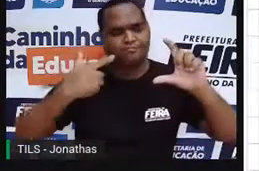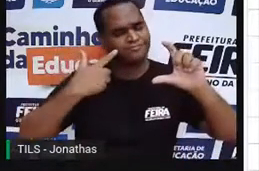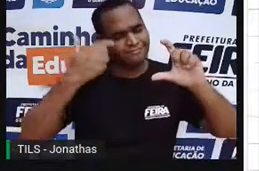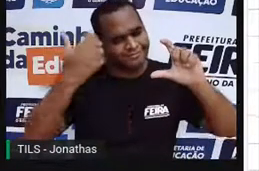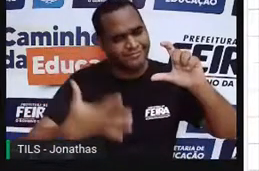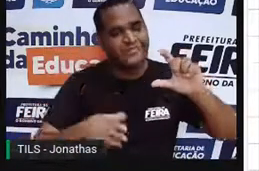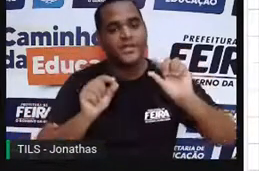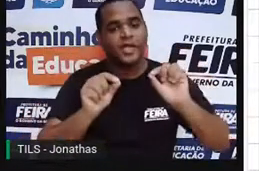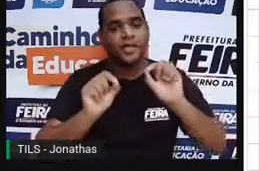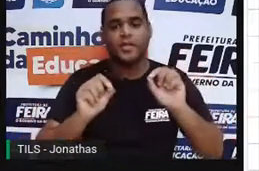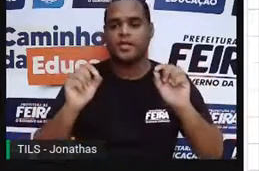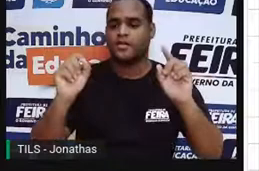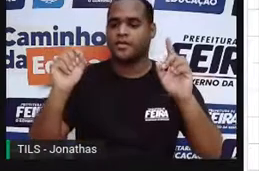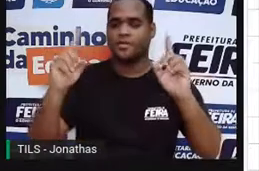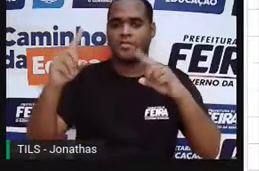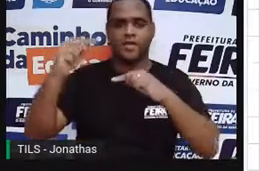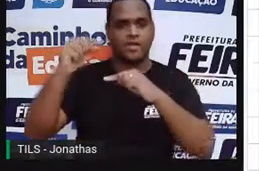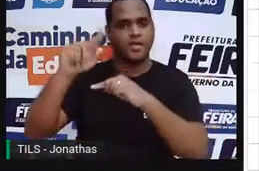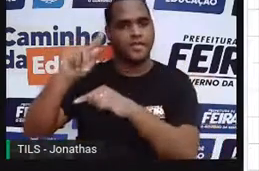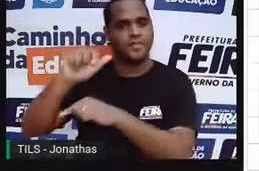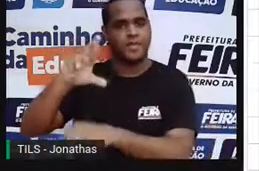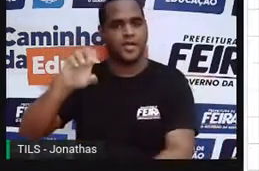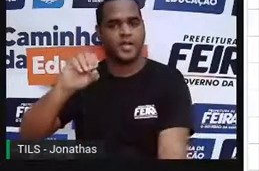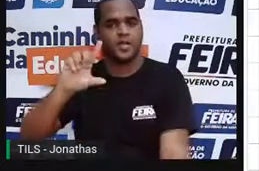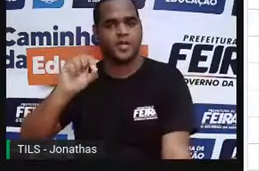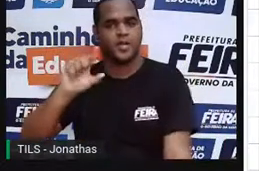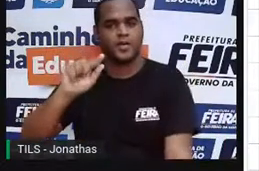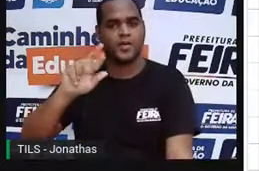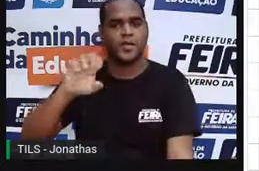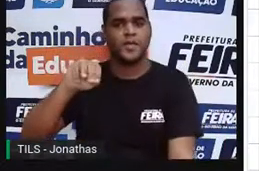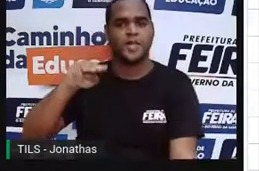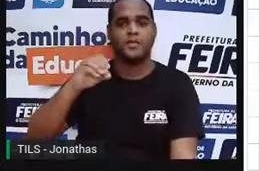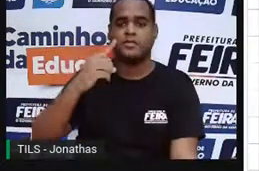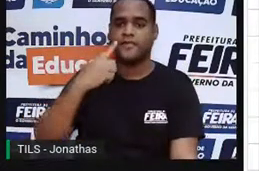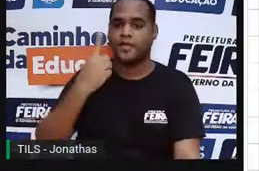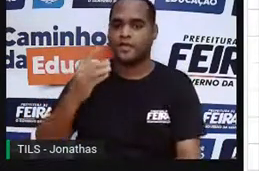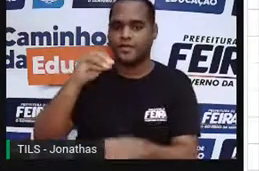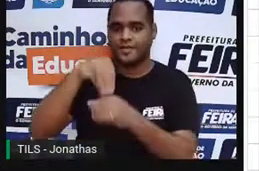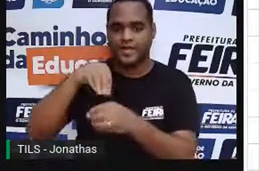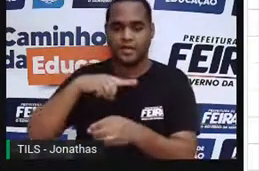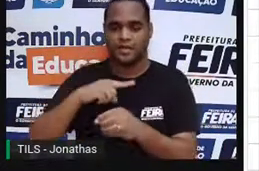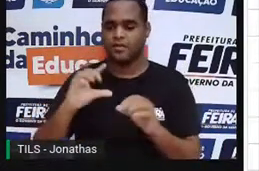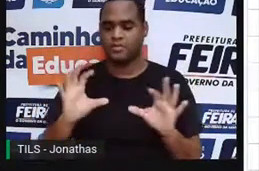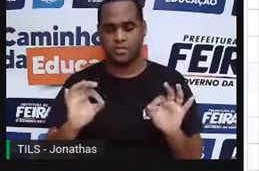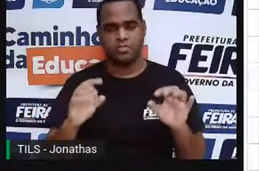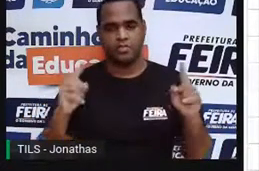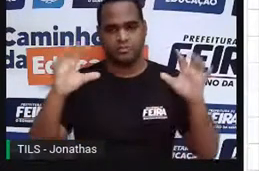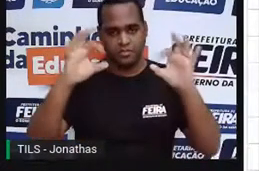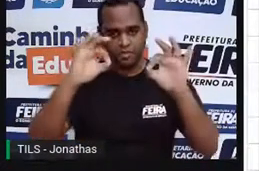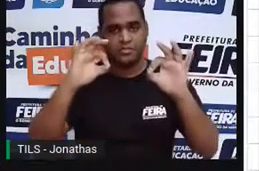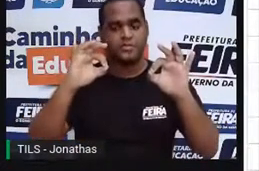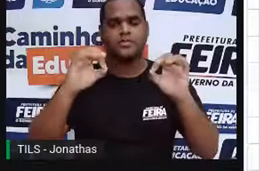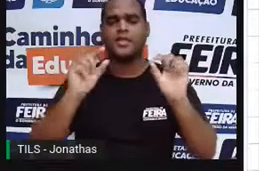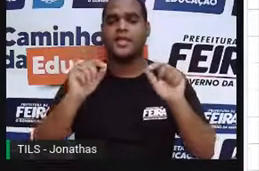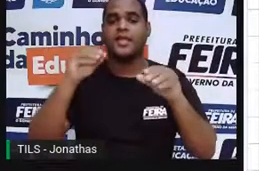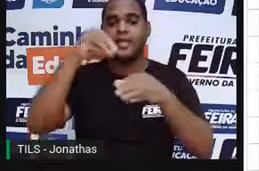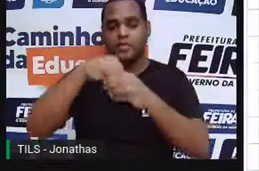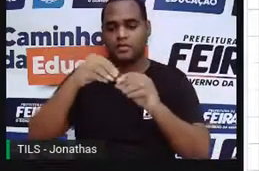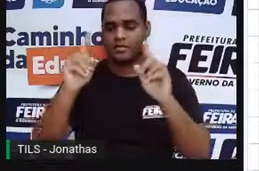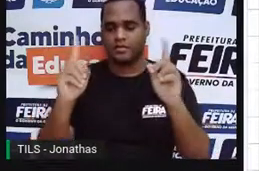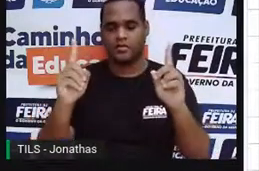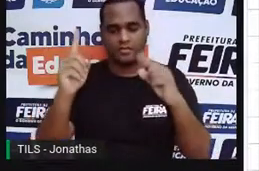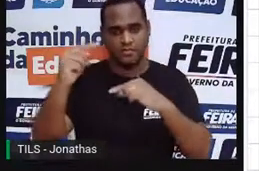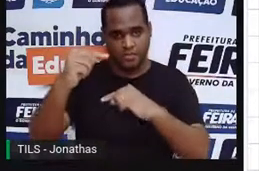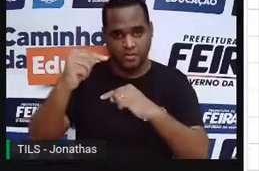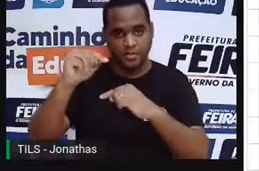fato um paralelogramo porque esse lado aqui que eu estou mexendo nele